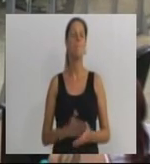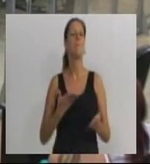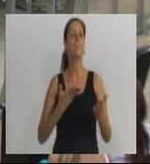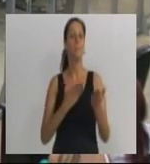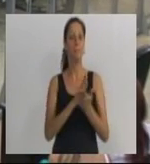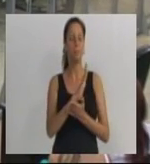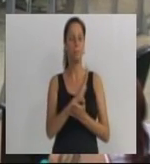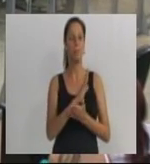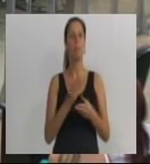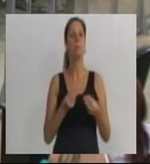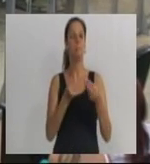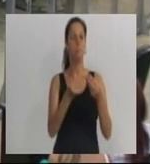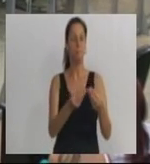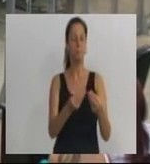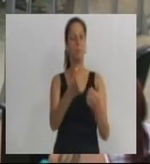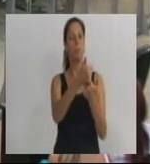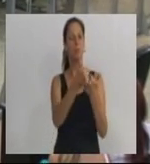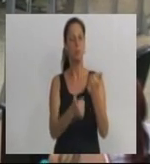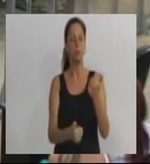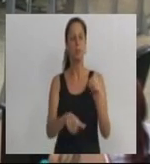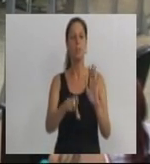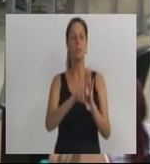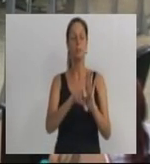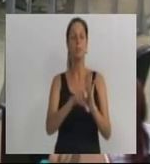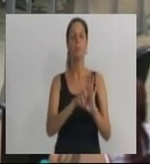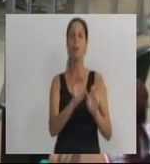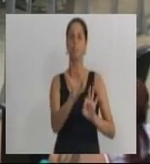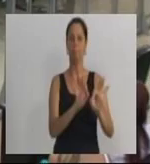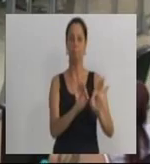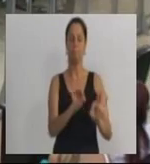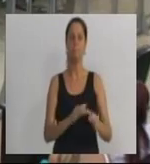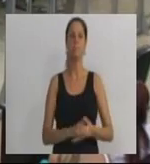Aprovado, e a diretoria legislativa para providências.